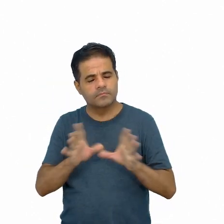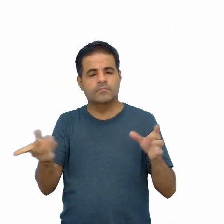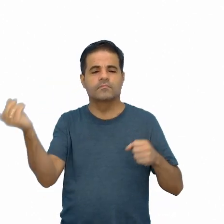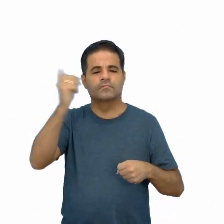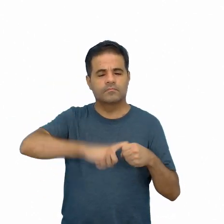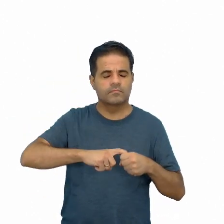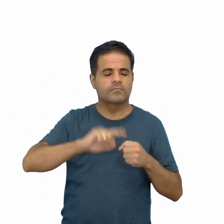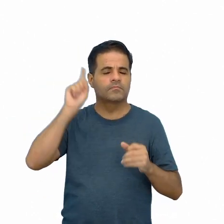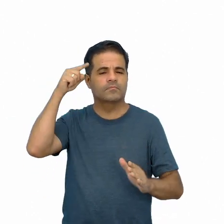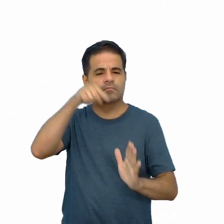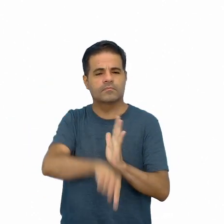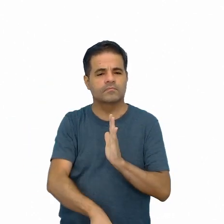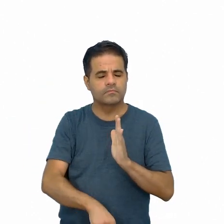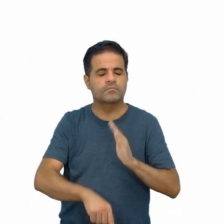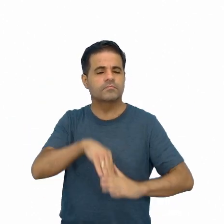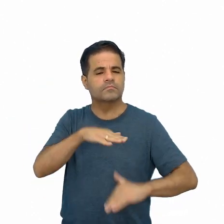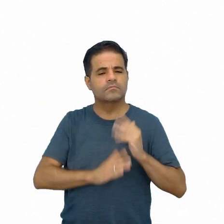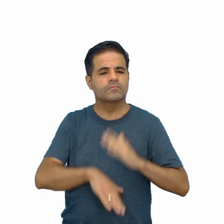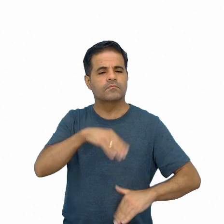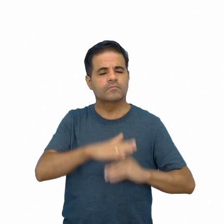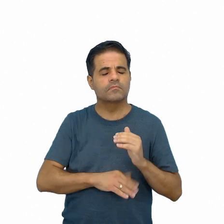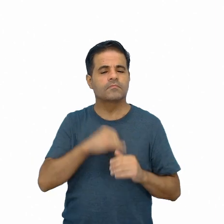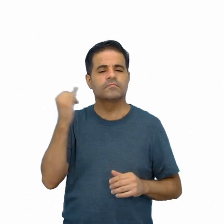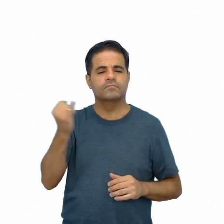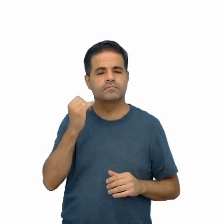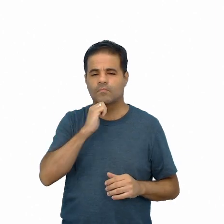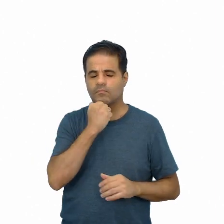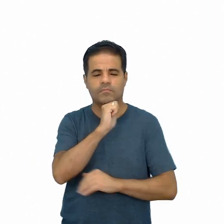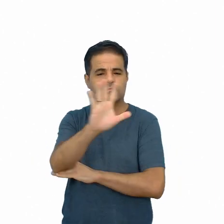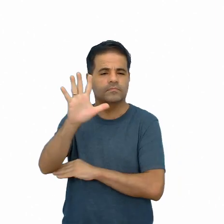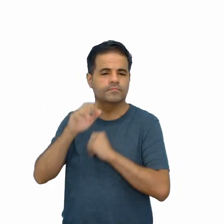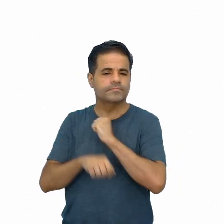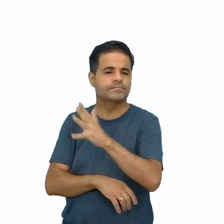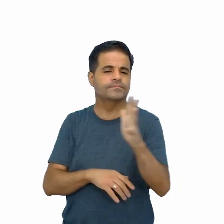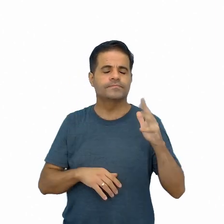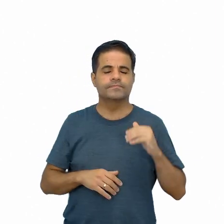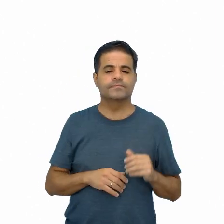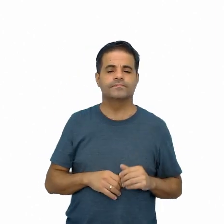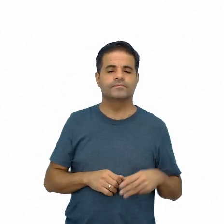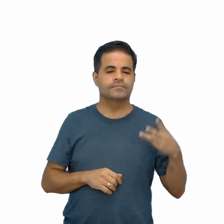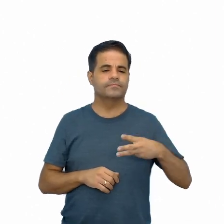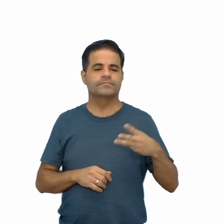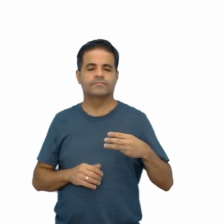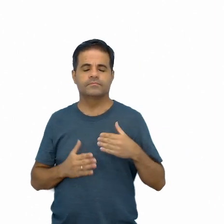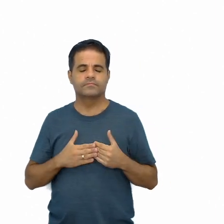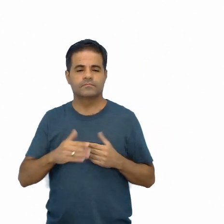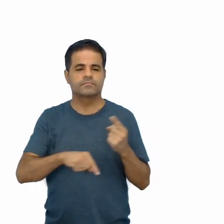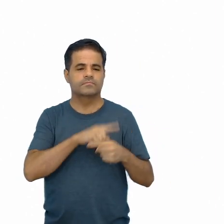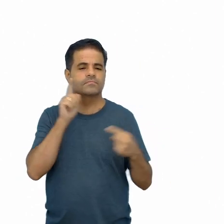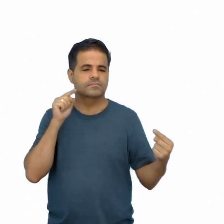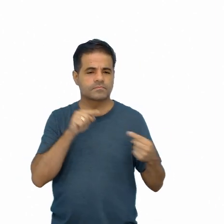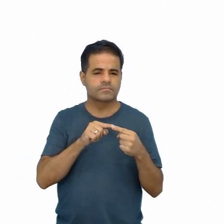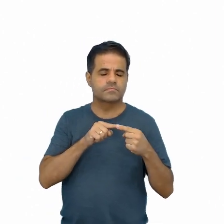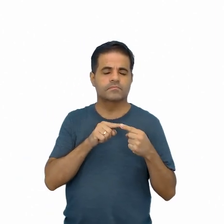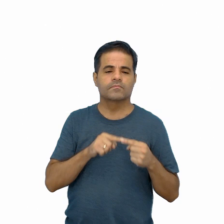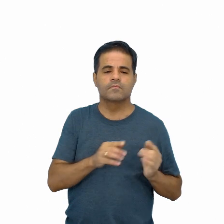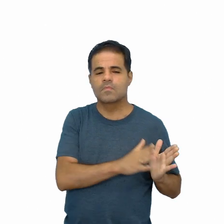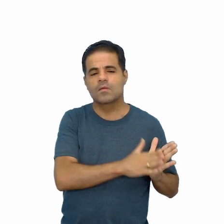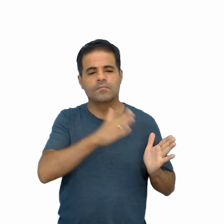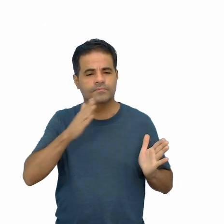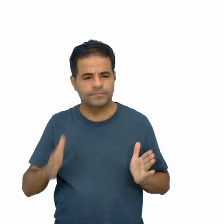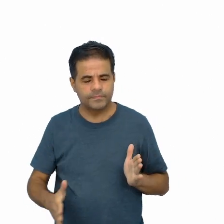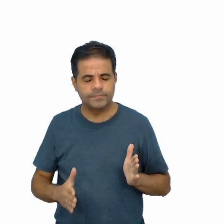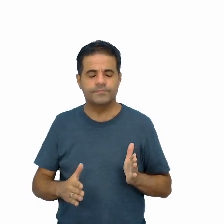retomadas e aprofundamento em habilidades essenciais da área de Ciências da Natureza. O terceiro objetivo, que está no